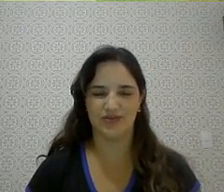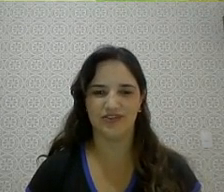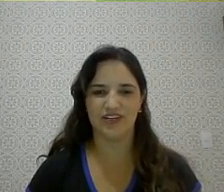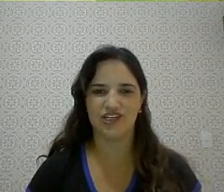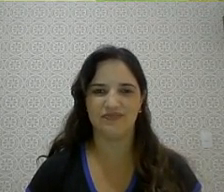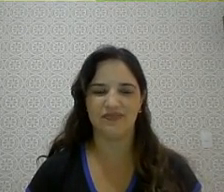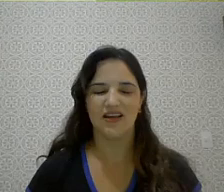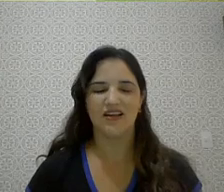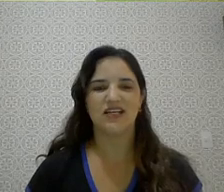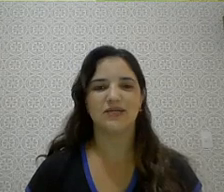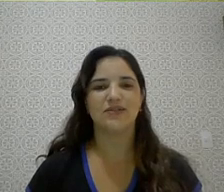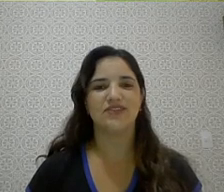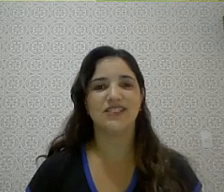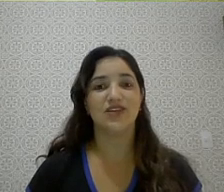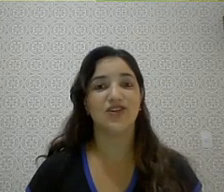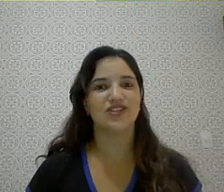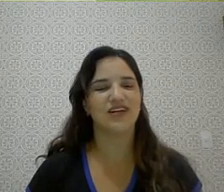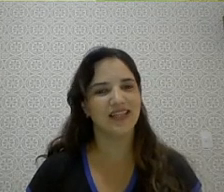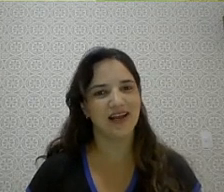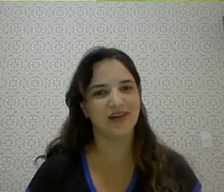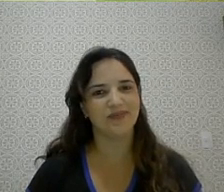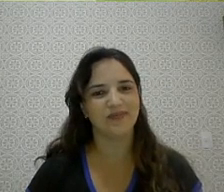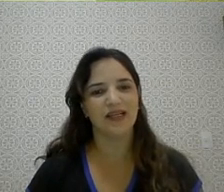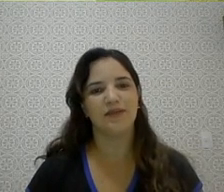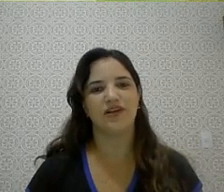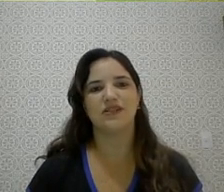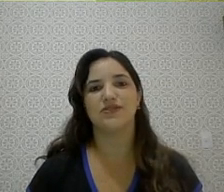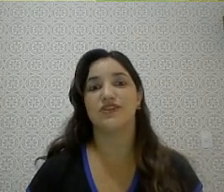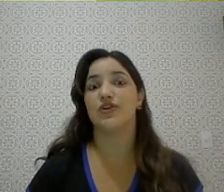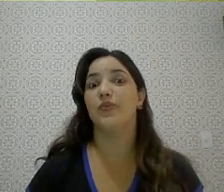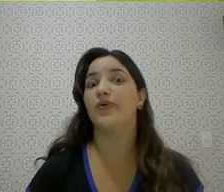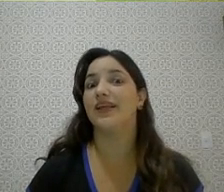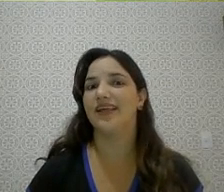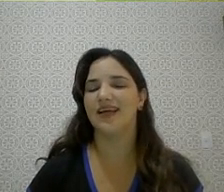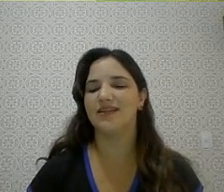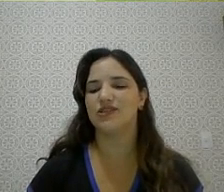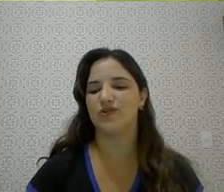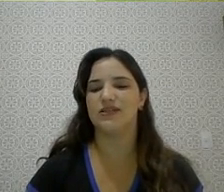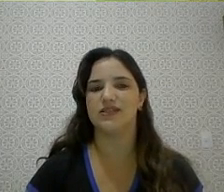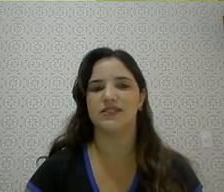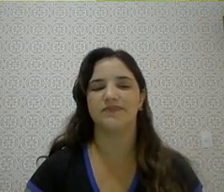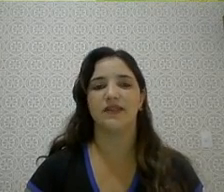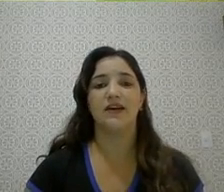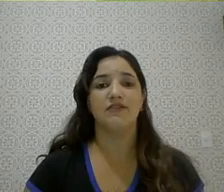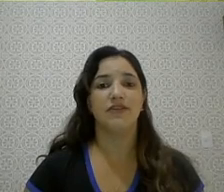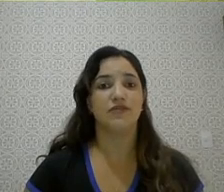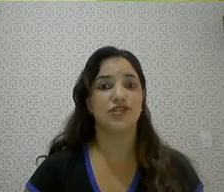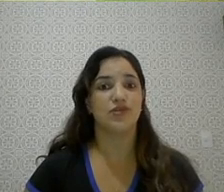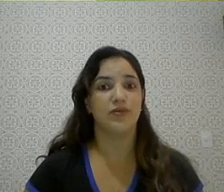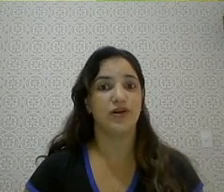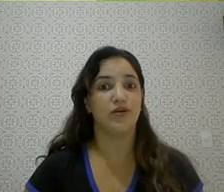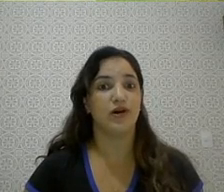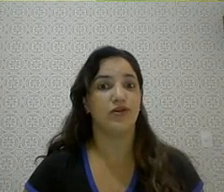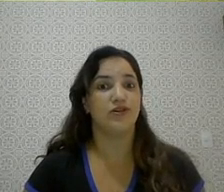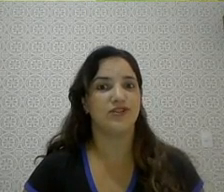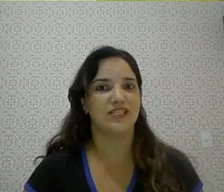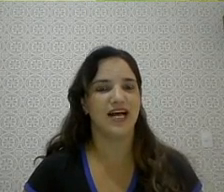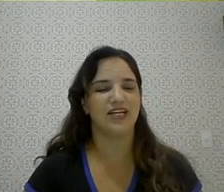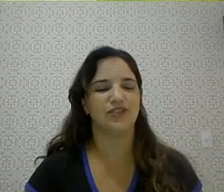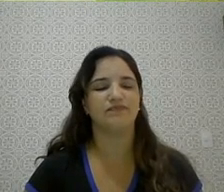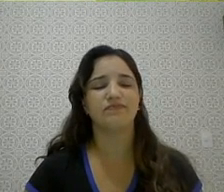de 2020. Nós vamos fazer o nosso caderno. Nós vamos fazer o porquê das coisas. Vamos descobrir